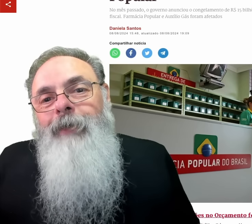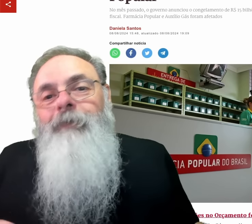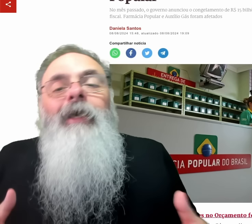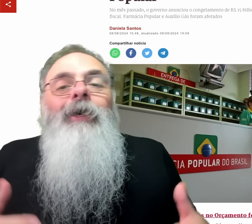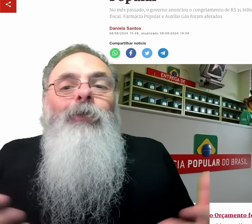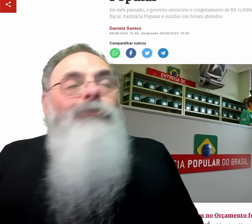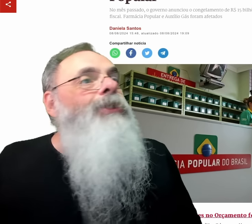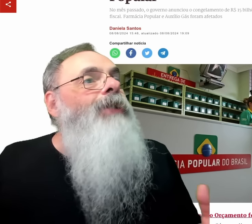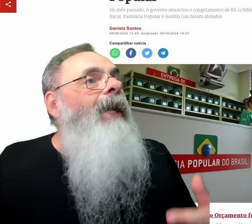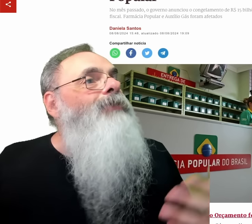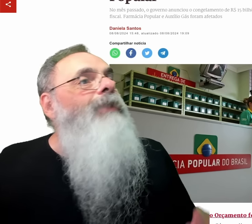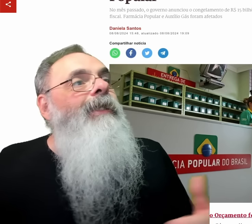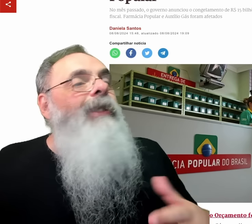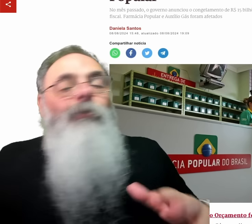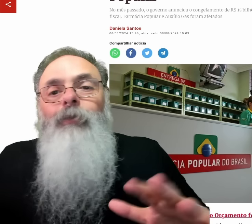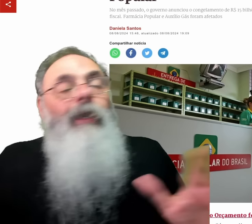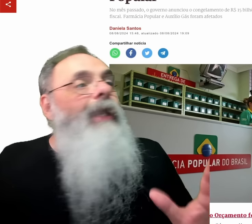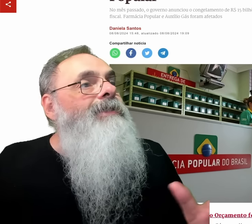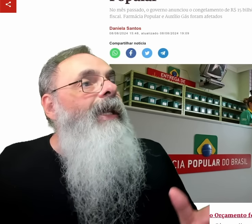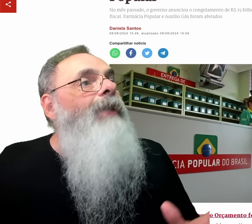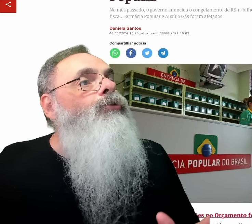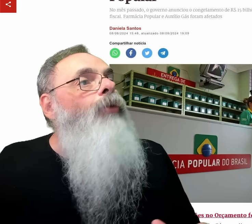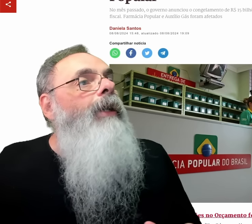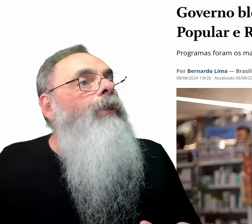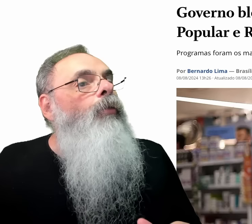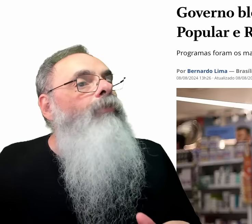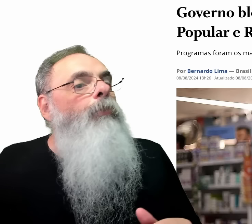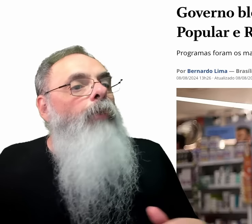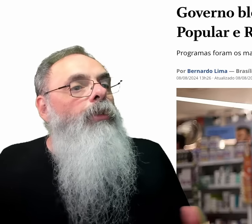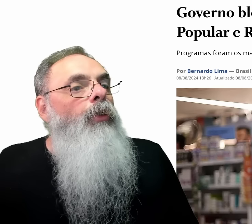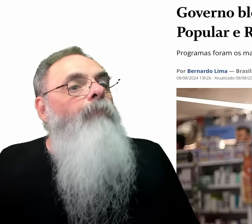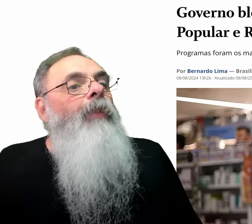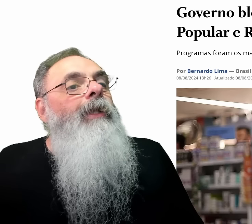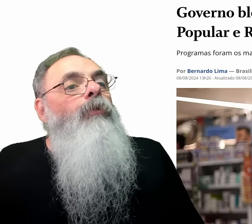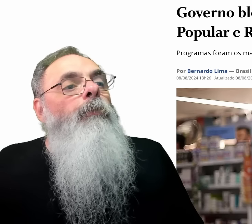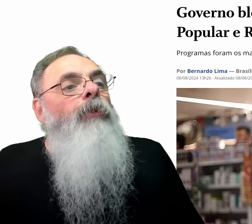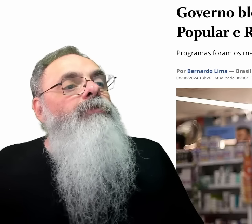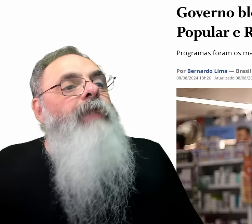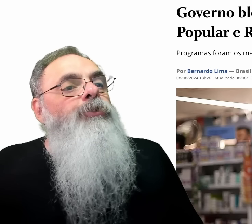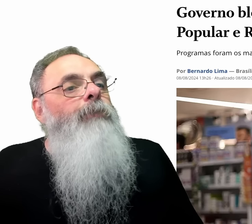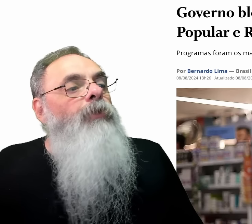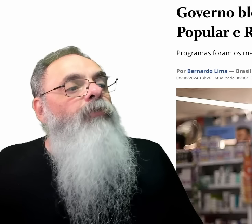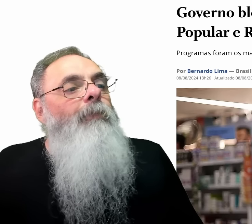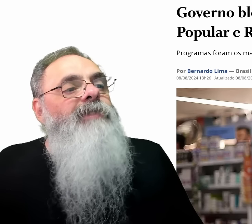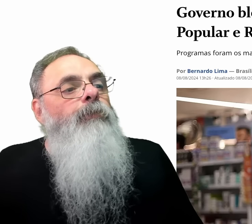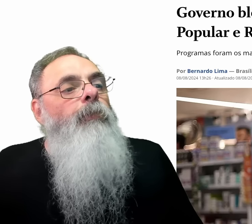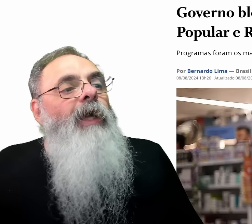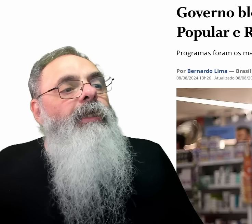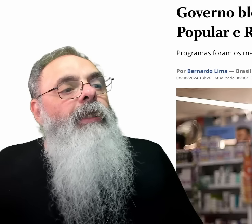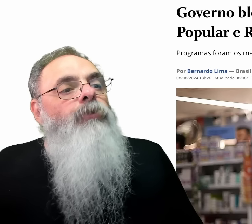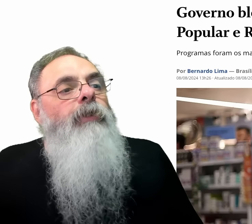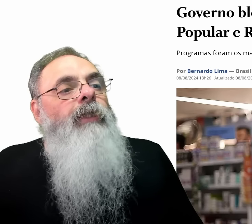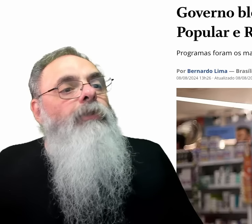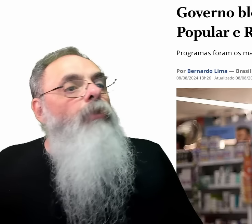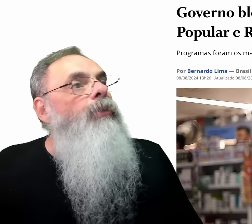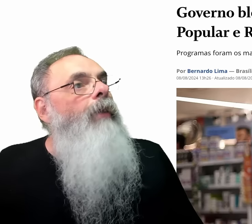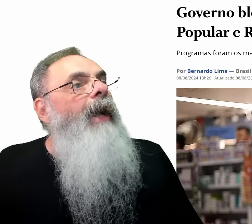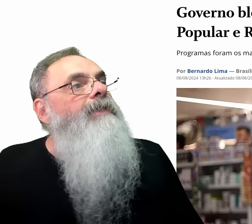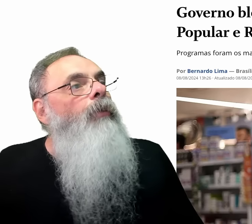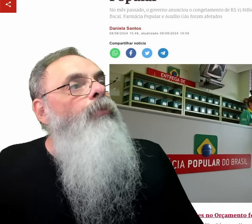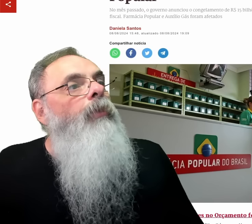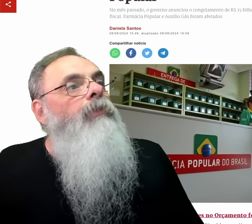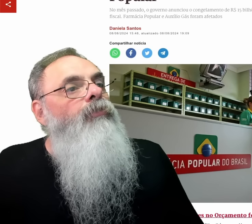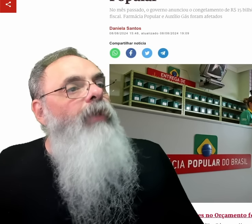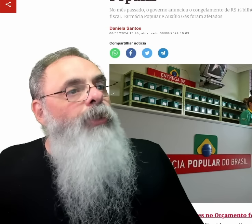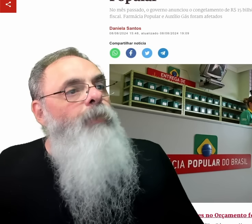lógico né Ou seja é isso daí o essa é a história que o governo bloqueou 1.7 B do Farmácia Popular e 580 do auxílio